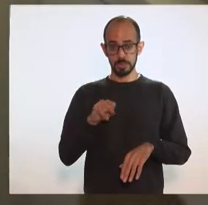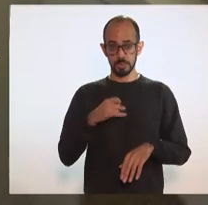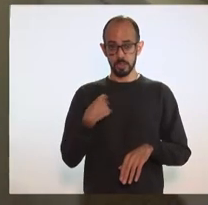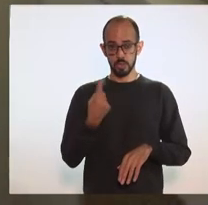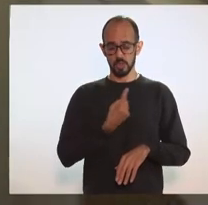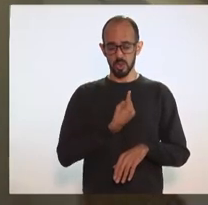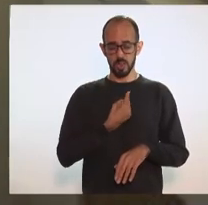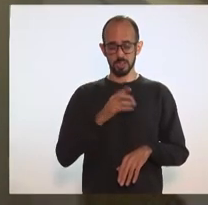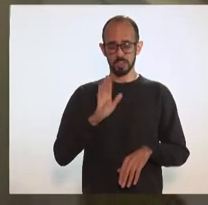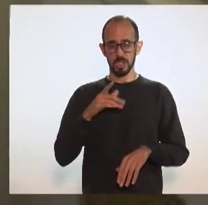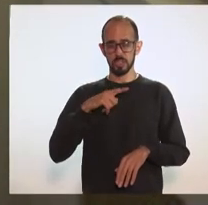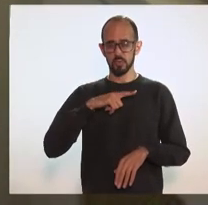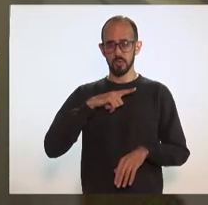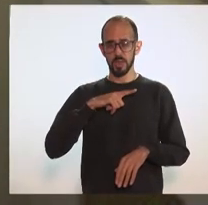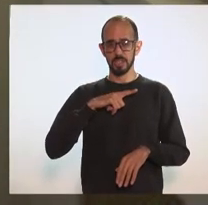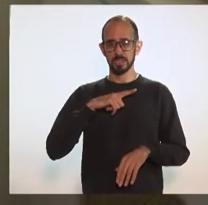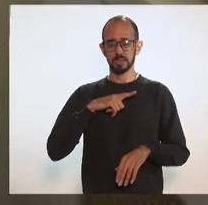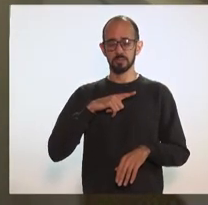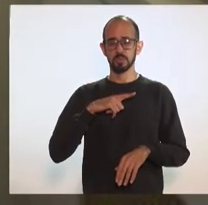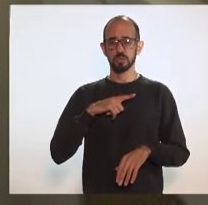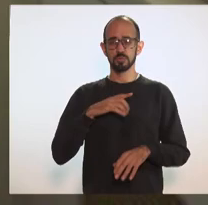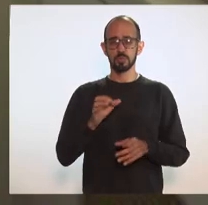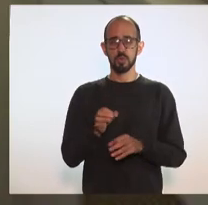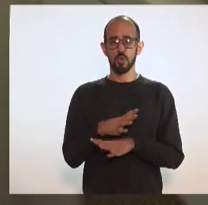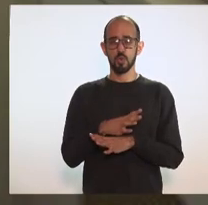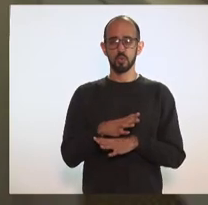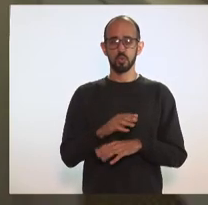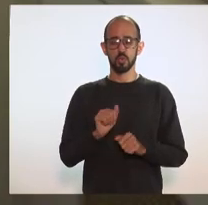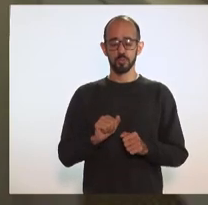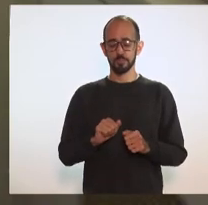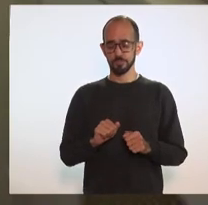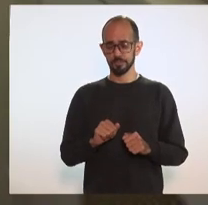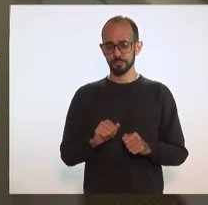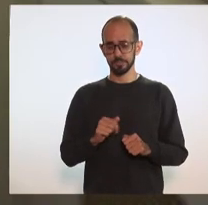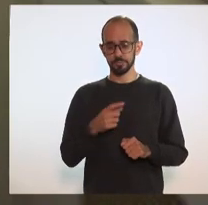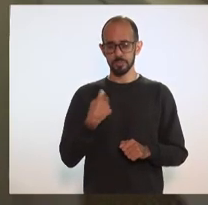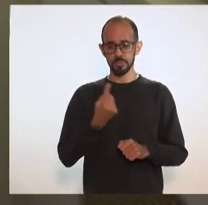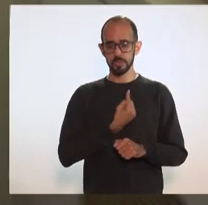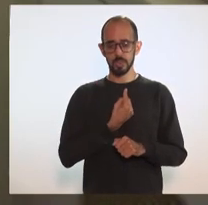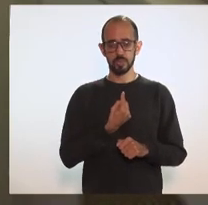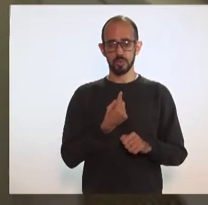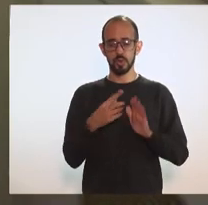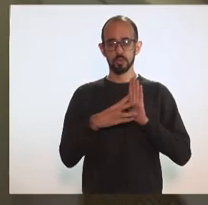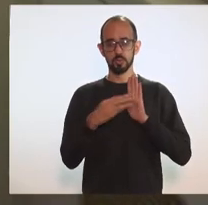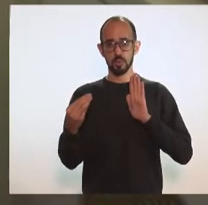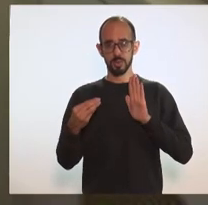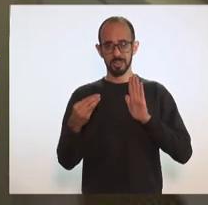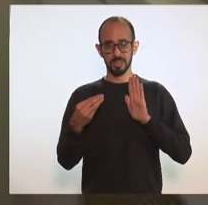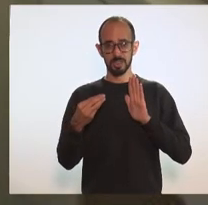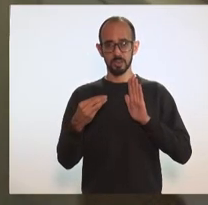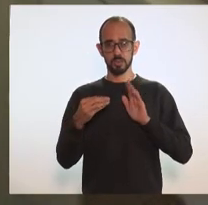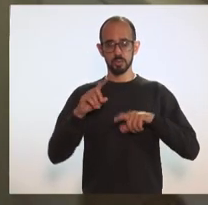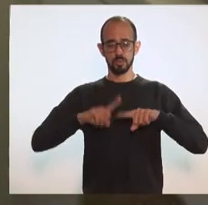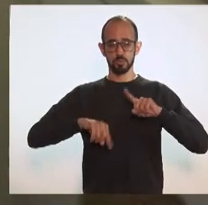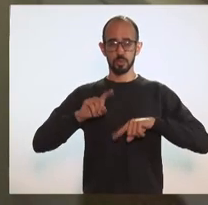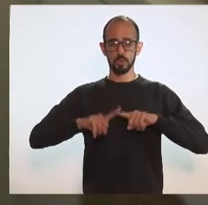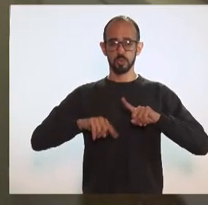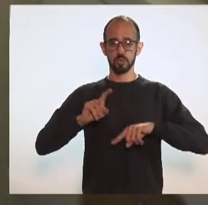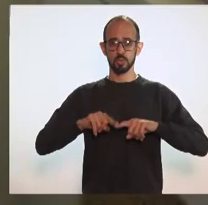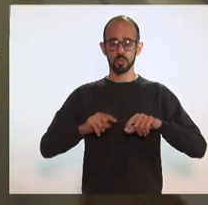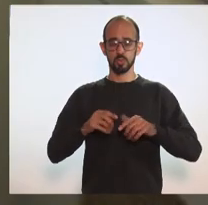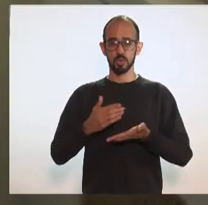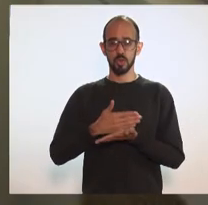gente décimos aqui em plantado e a nossa Matriz insumo-produto que